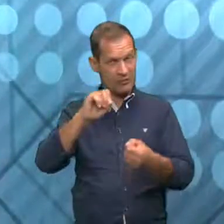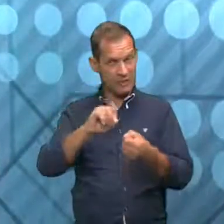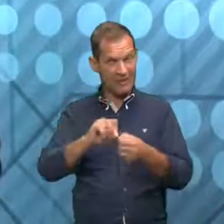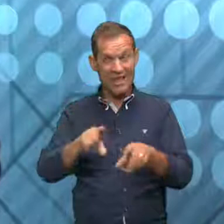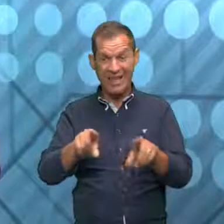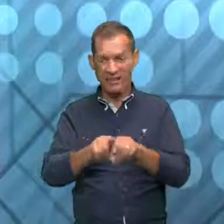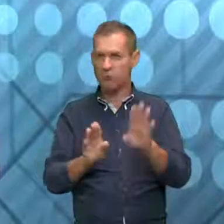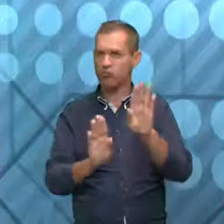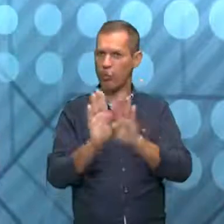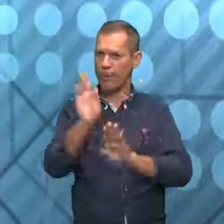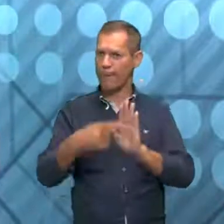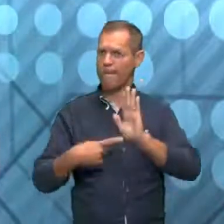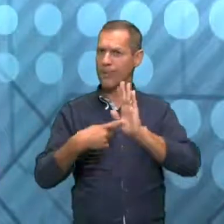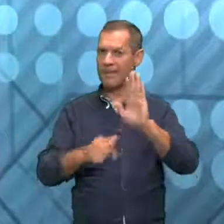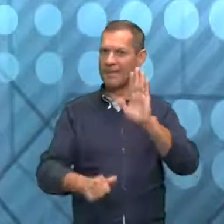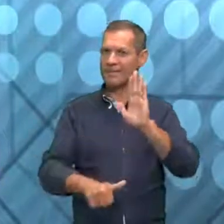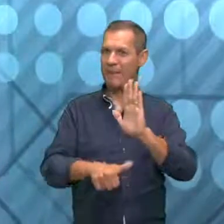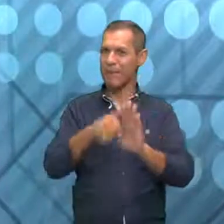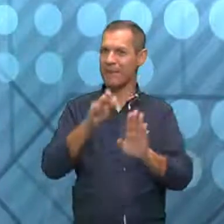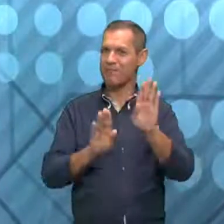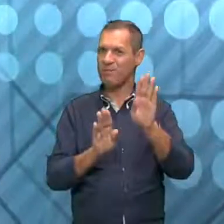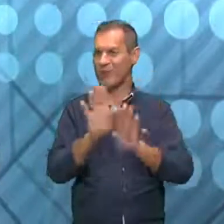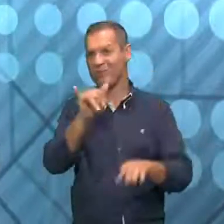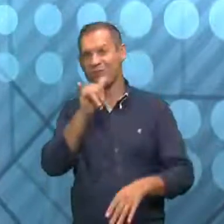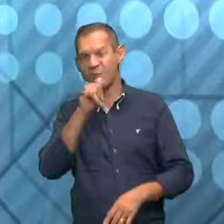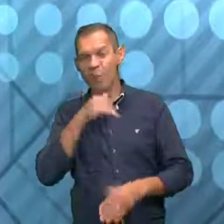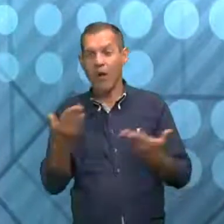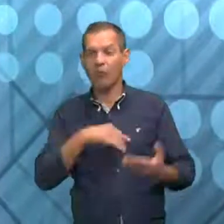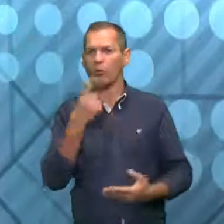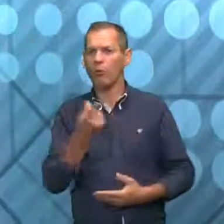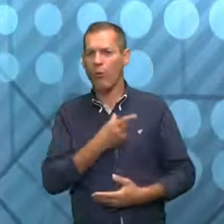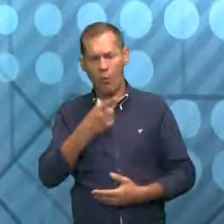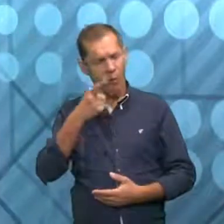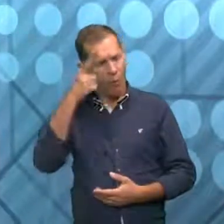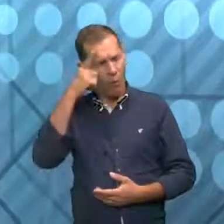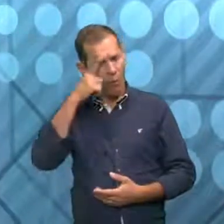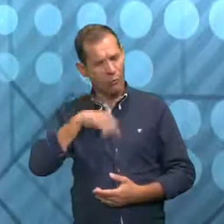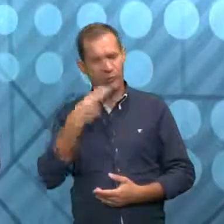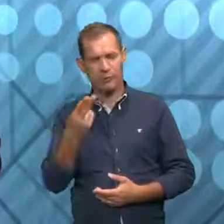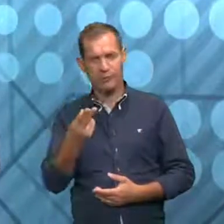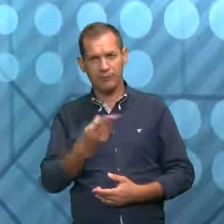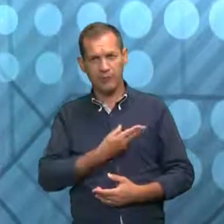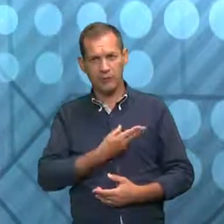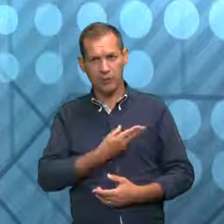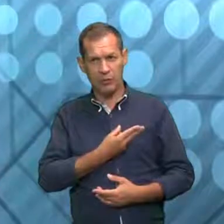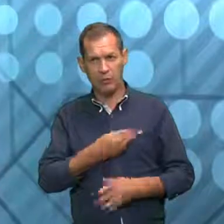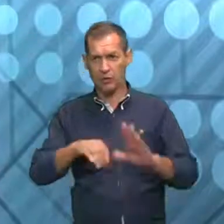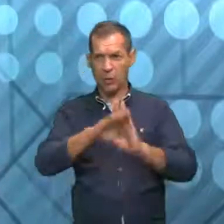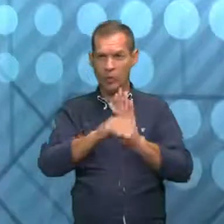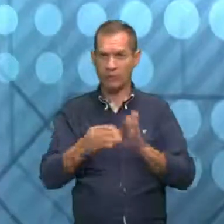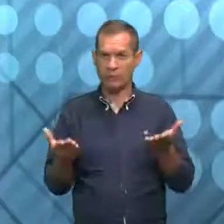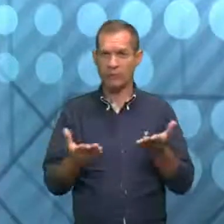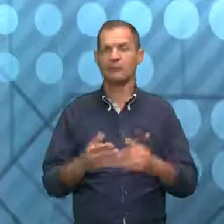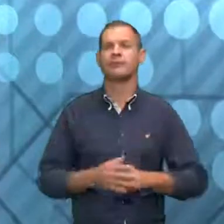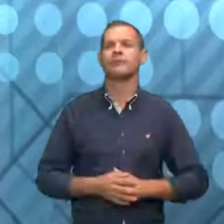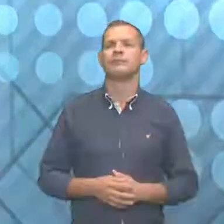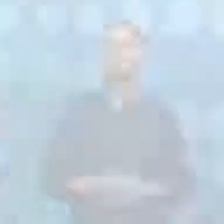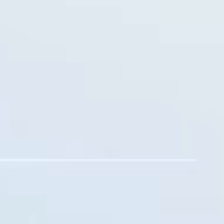e aparecer lá no ranking, em primeiro, por exemplo. Então, agora a gente vai conseguir passar para o nosso próximo conceito.